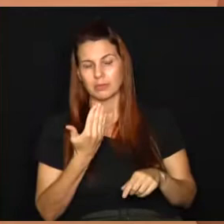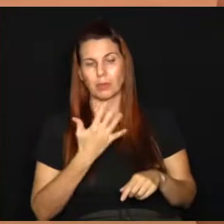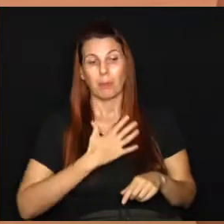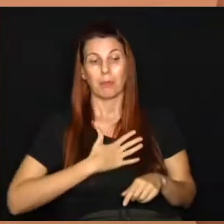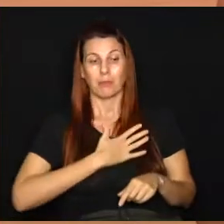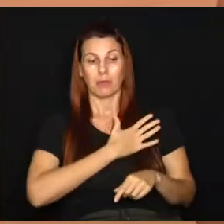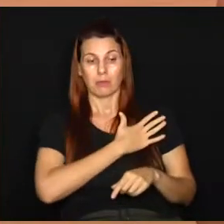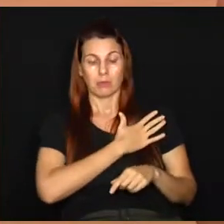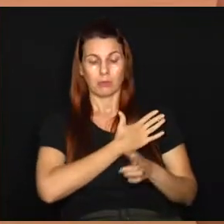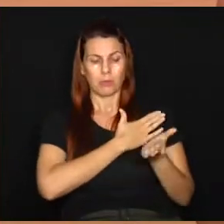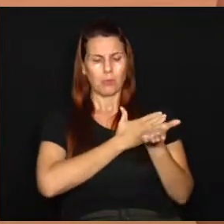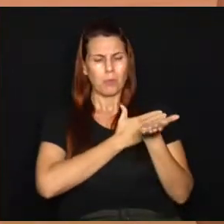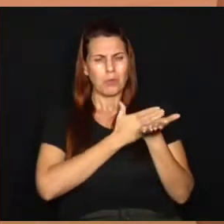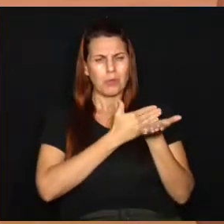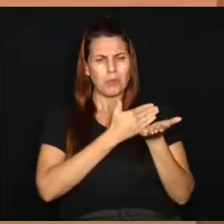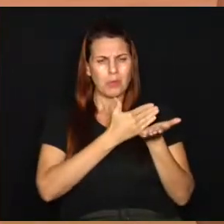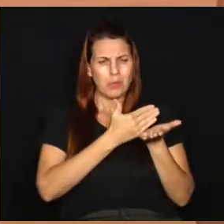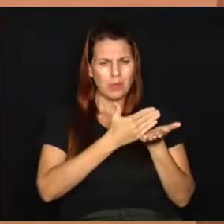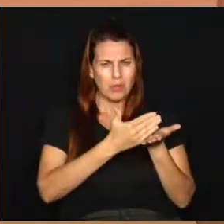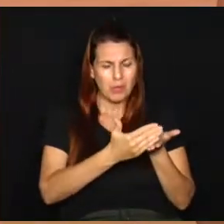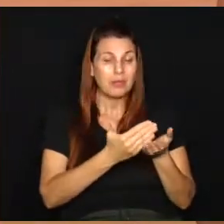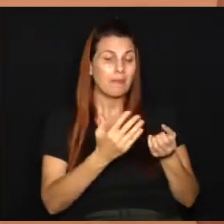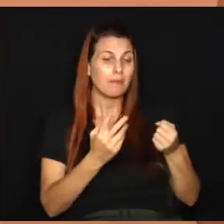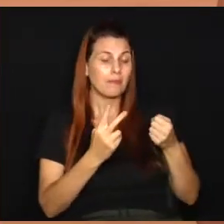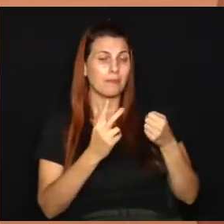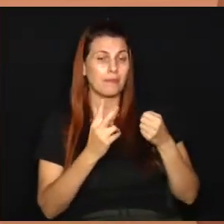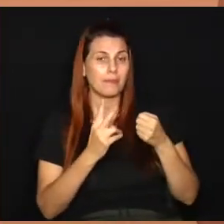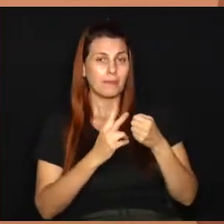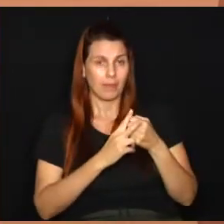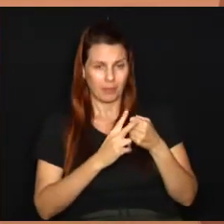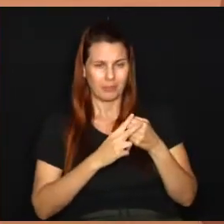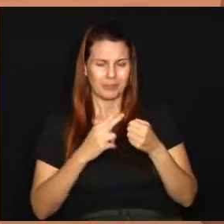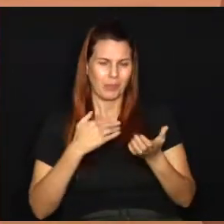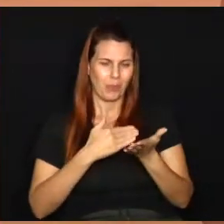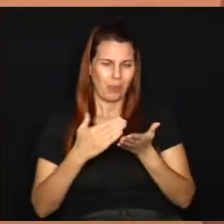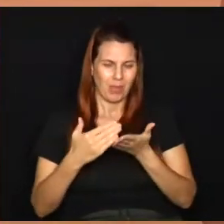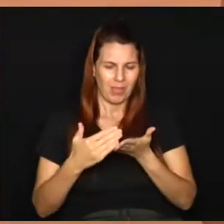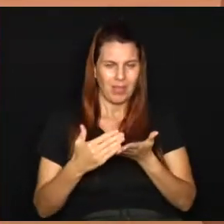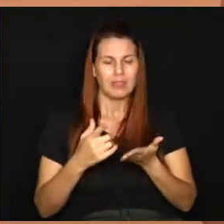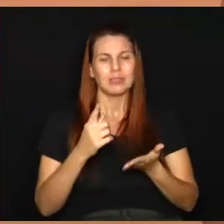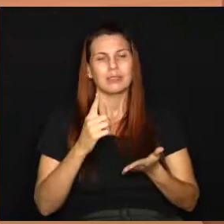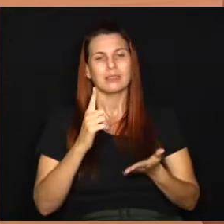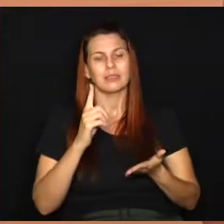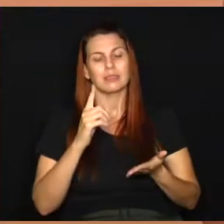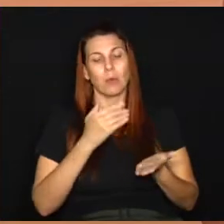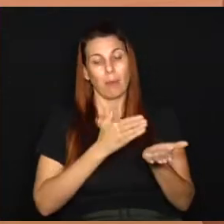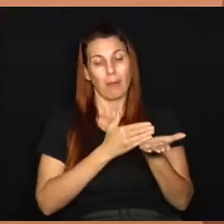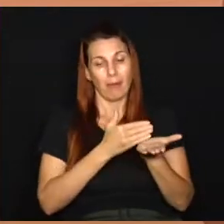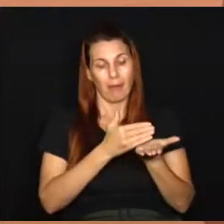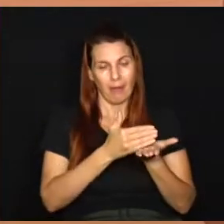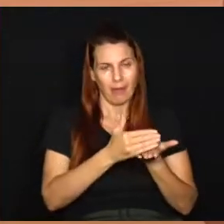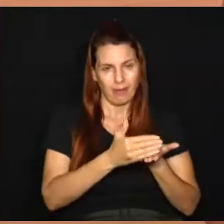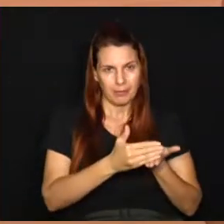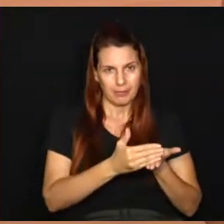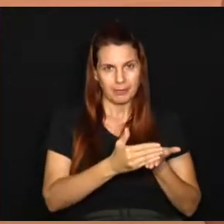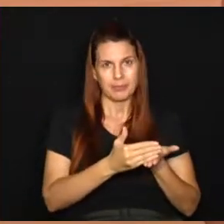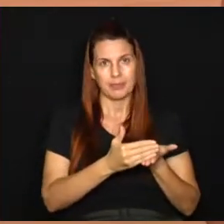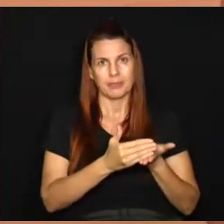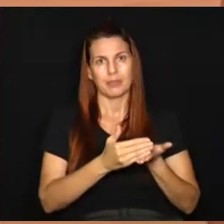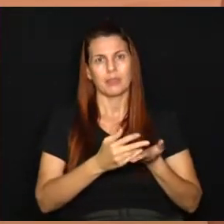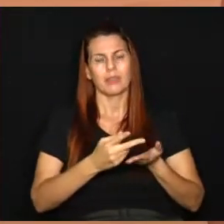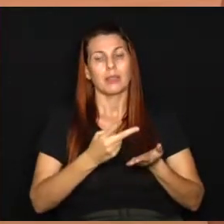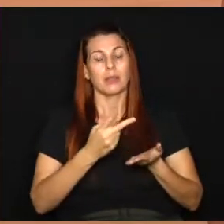ele começa no verbo, né? No começo era o verbo, né? Então assim, ele começa com